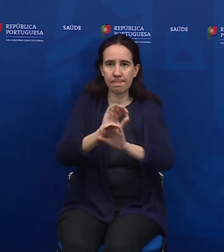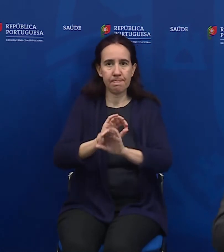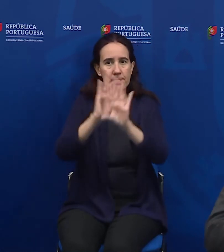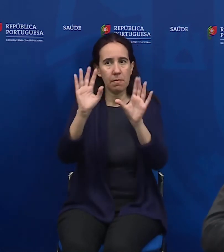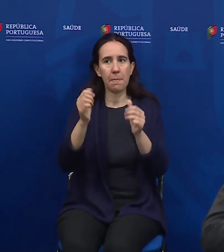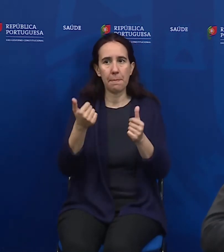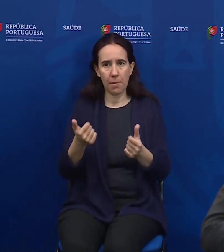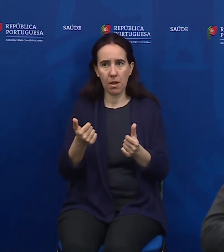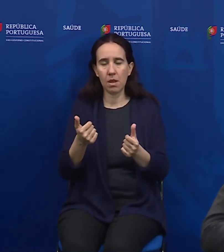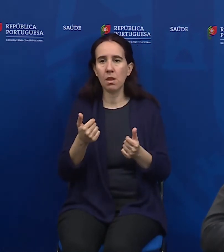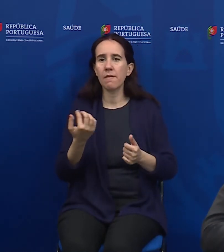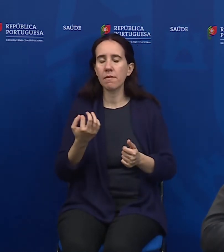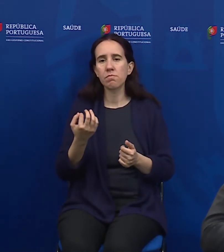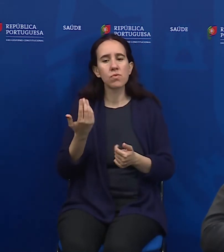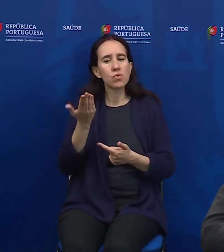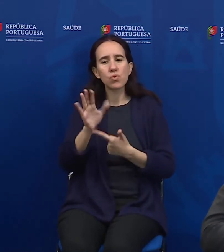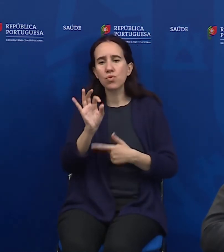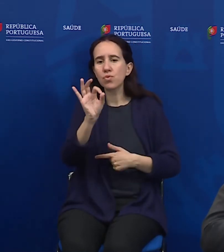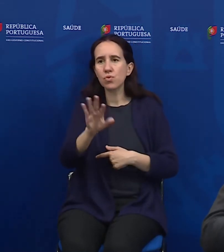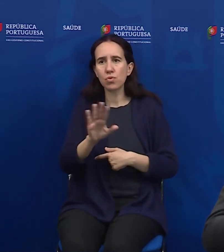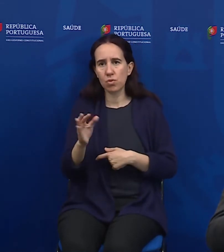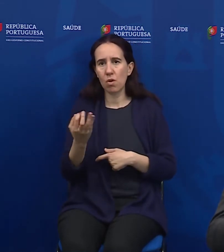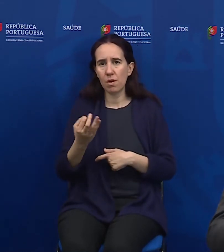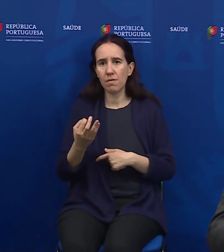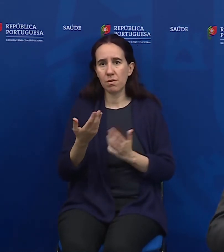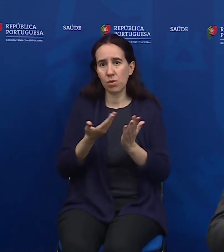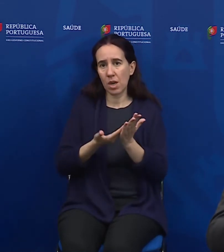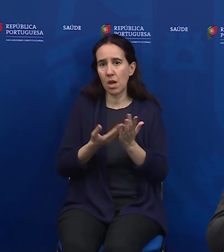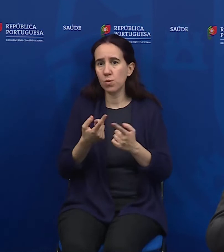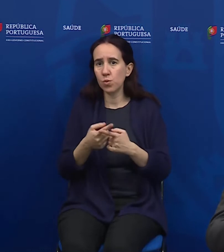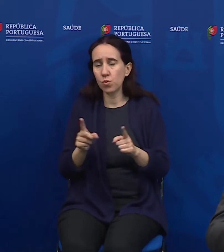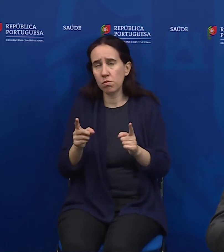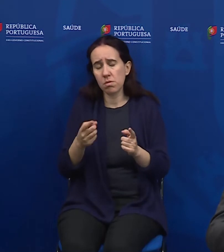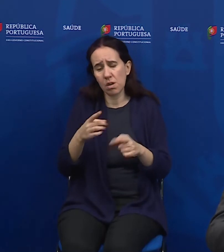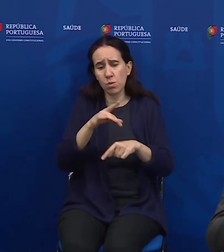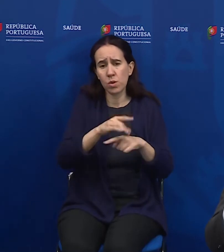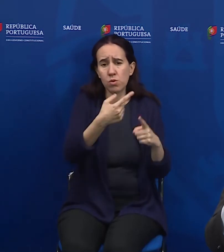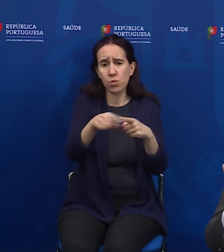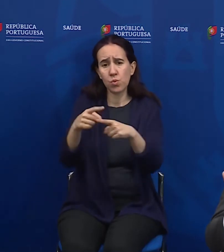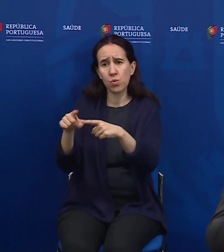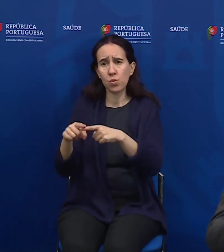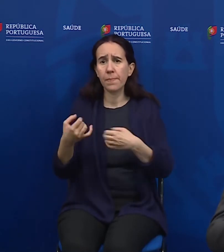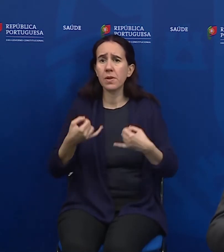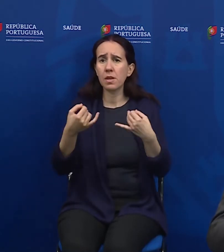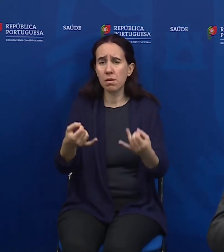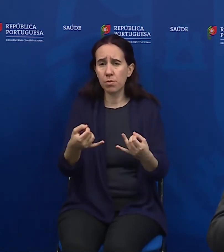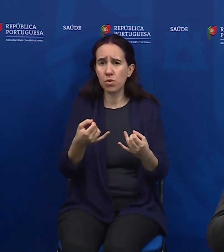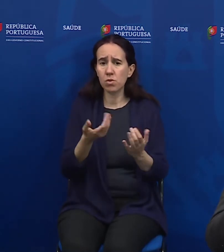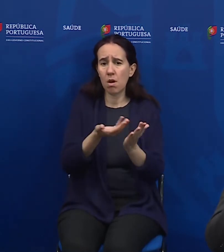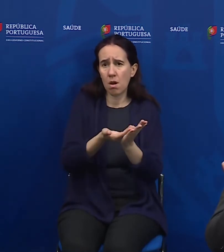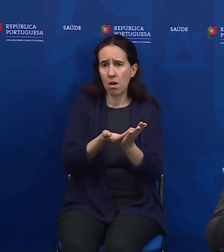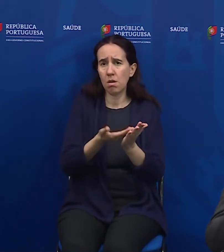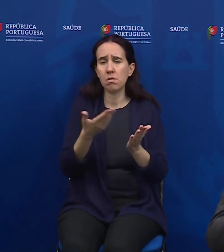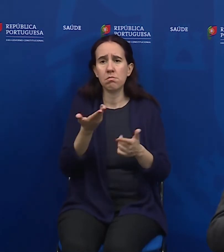explícito no caráter exemplificativo das diferenças, das diferentes doenças que depois estão nomeadas, nomeadamente